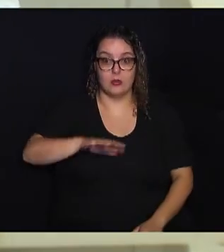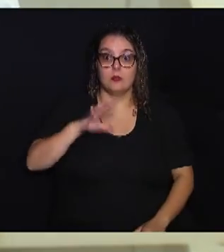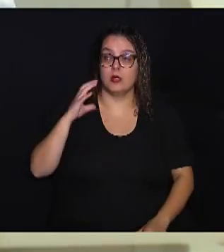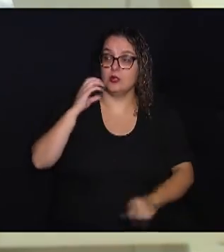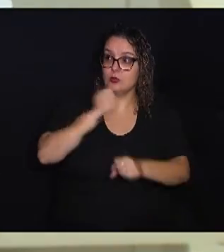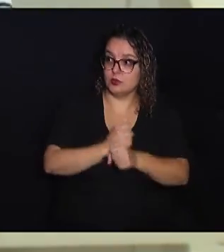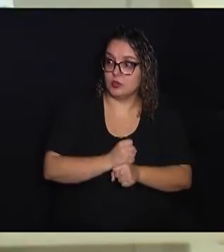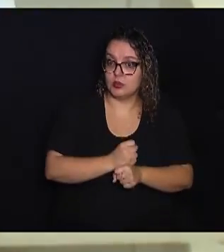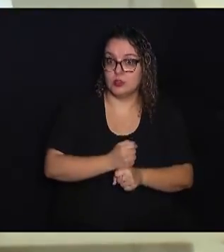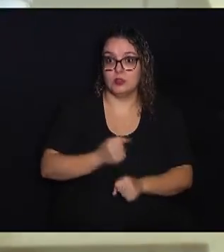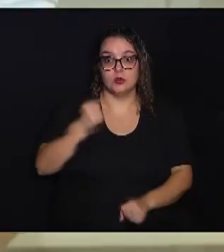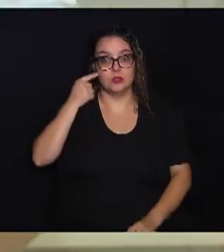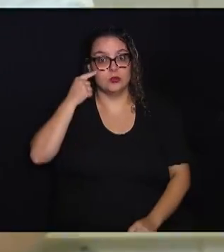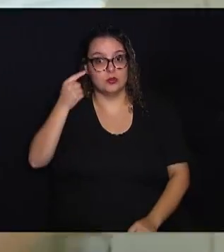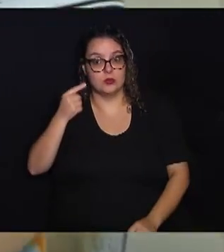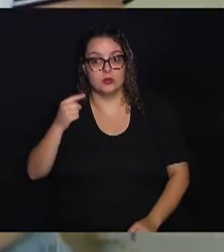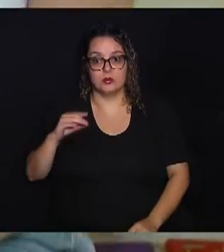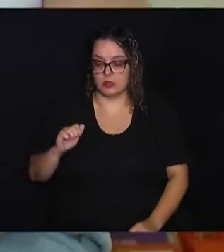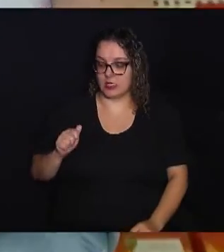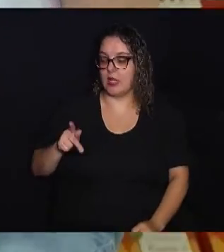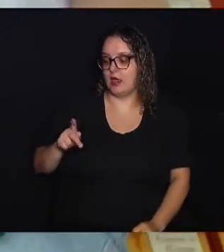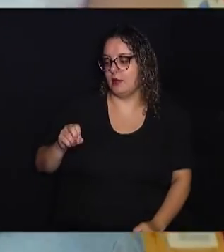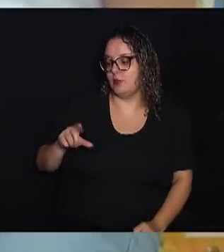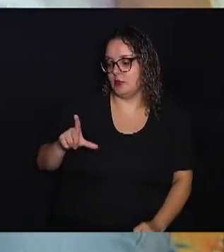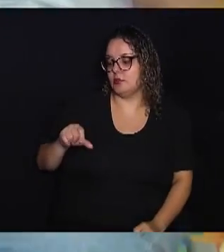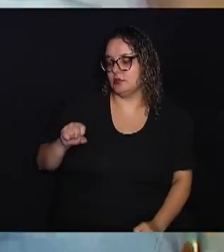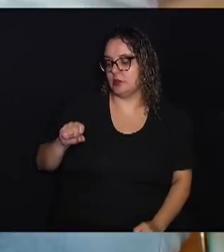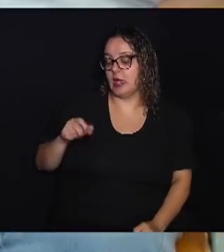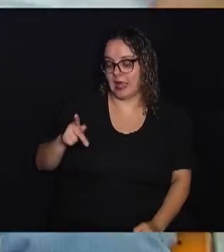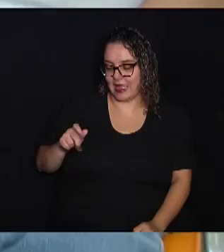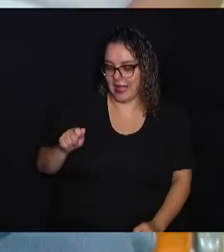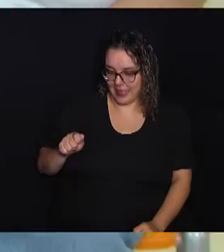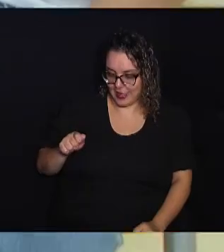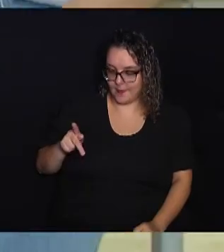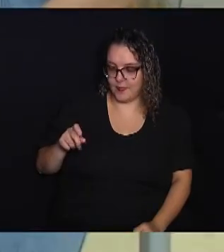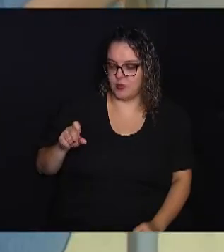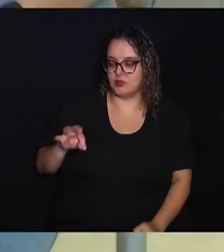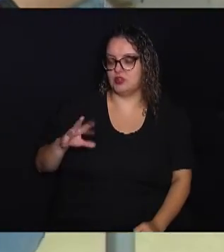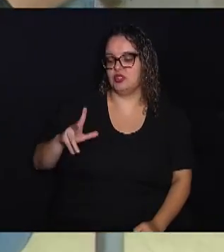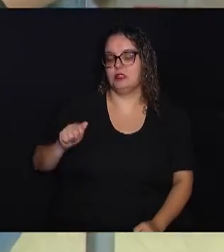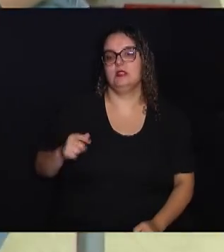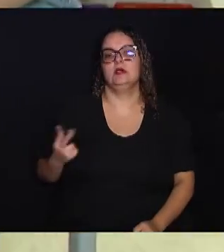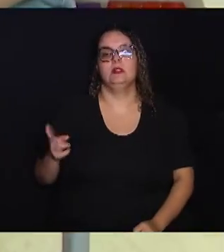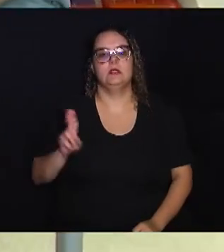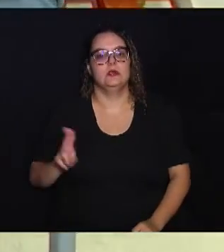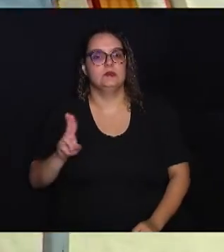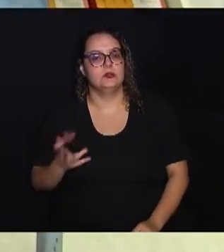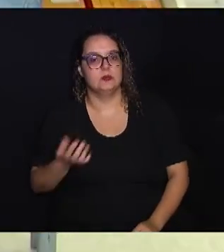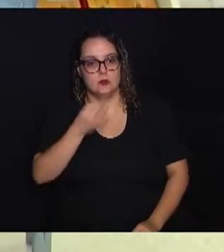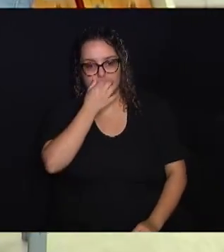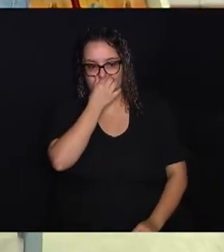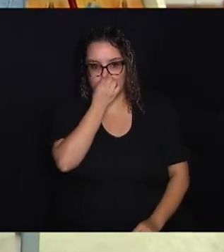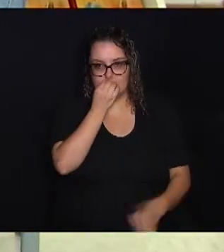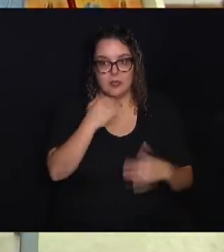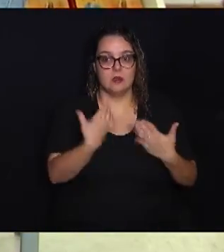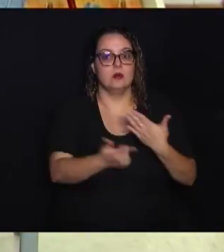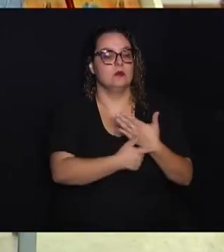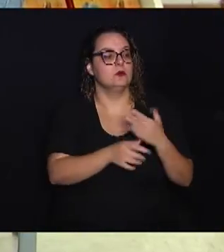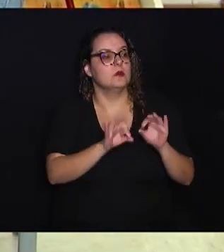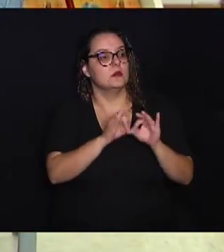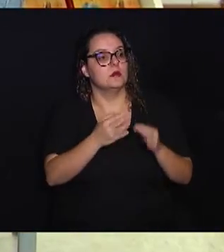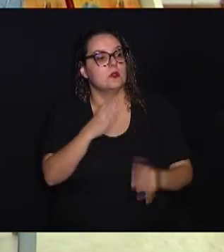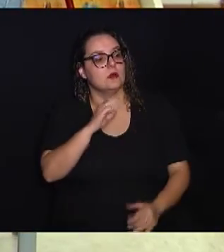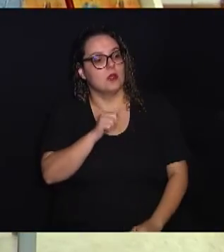esses conceitos do apostila que nós utilizamos, né? Qual é o papel da família, Carol?